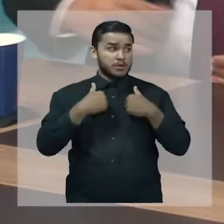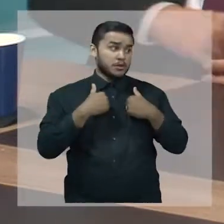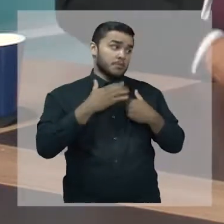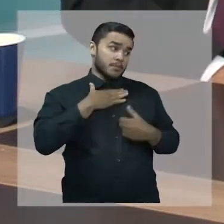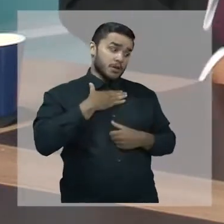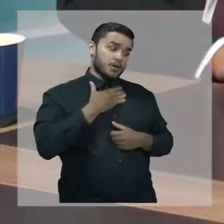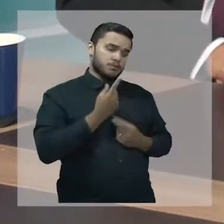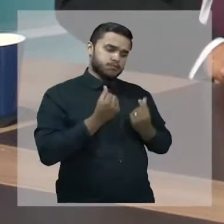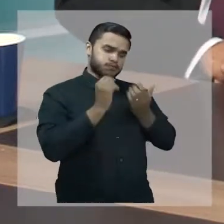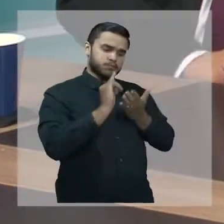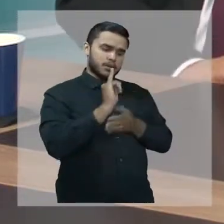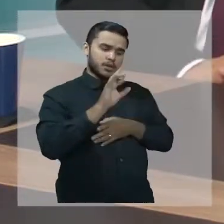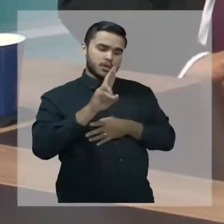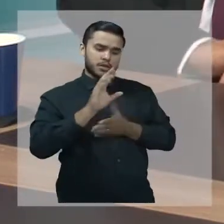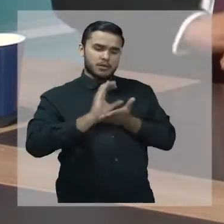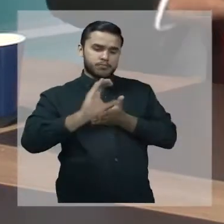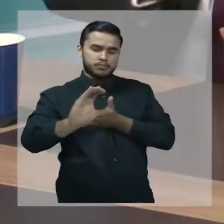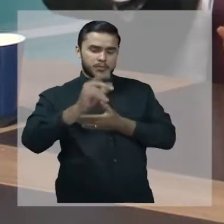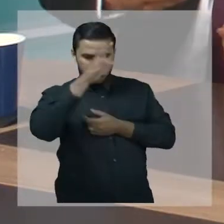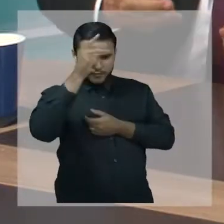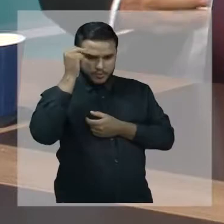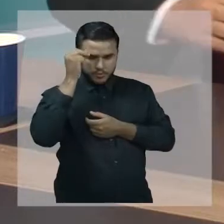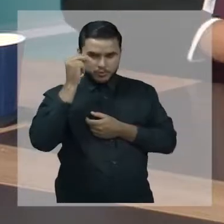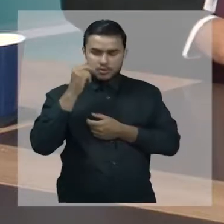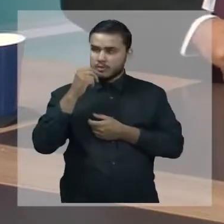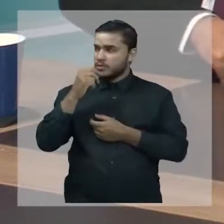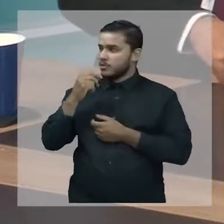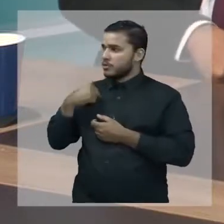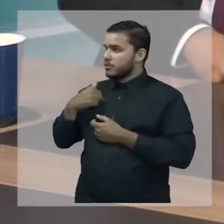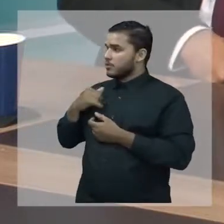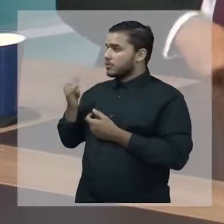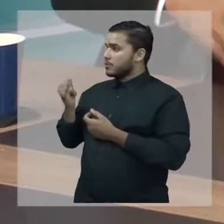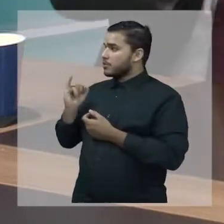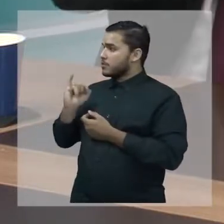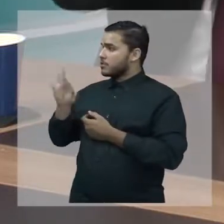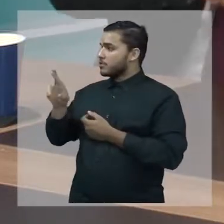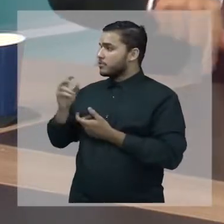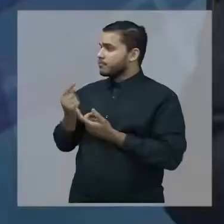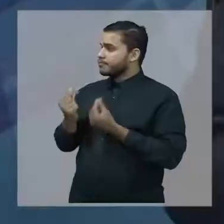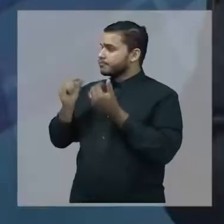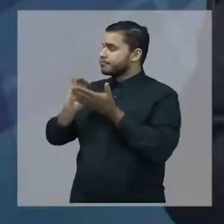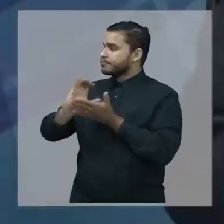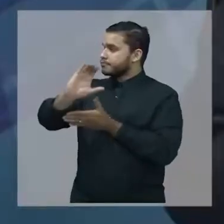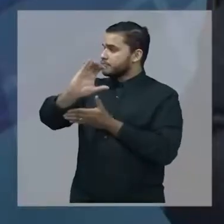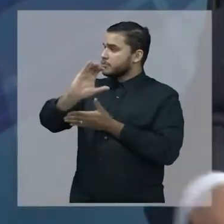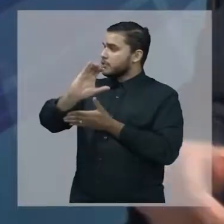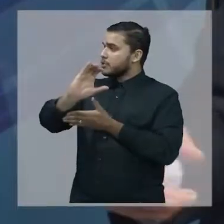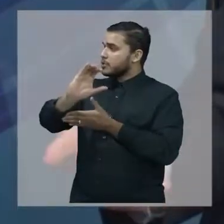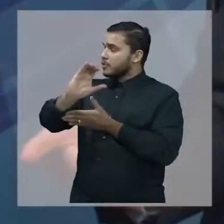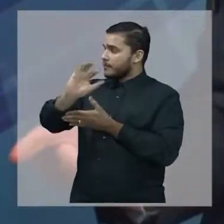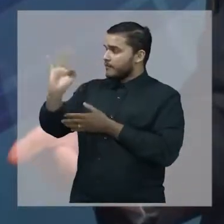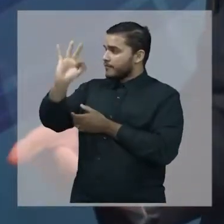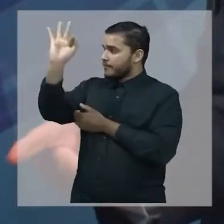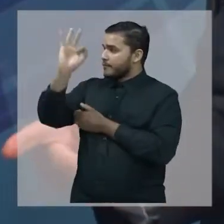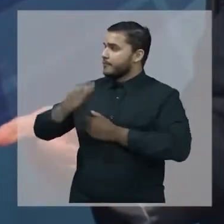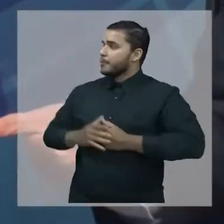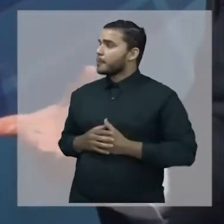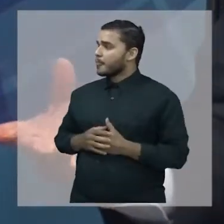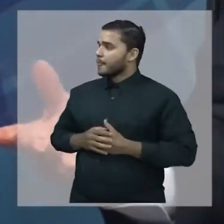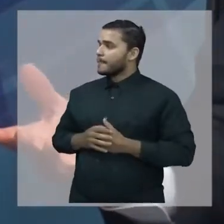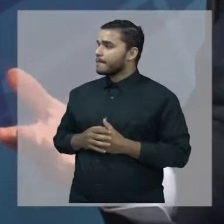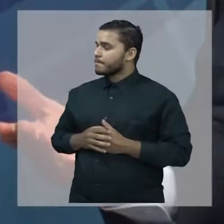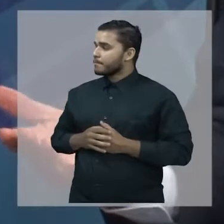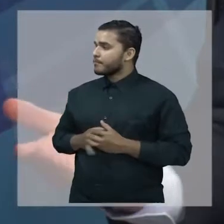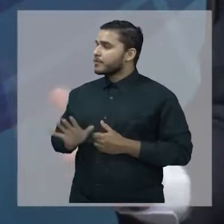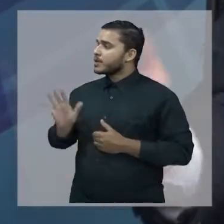meu, fica com o município de Fortaleza. Não, o imposto de renda vai para lá. Deixa eu não, quando é arrecadado das pessoas...